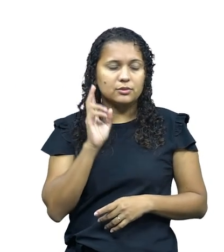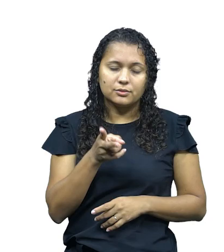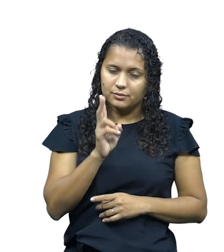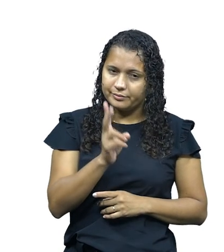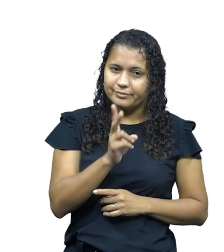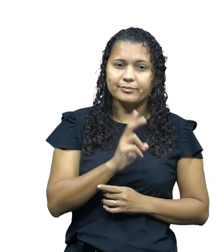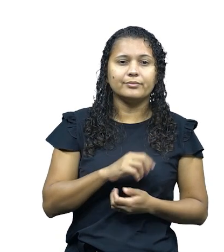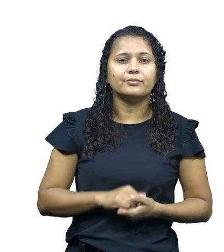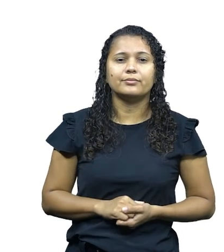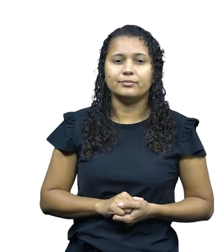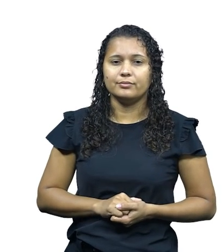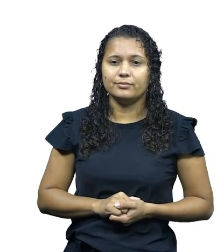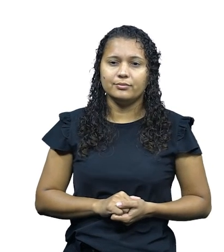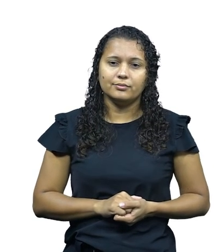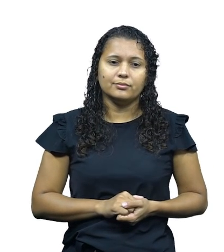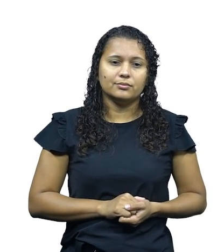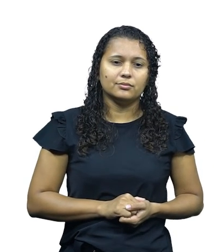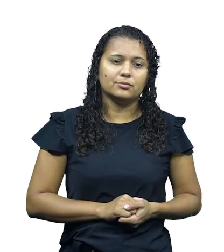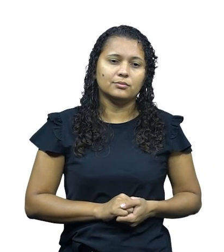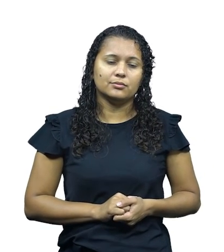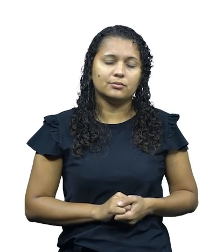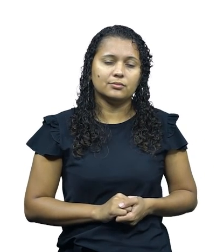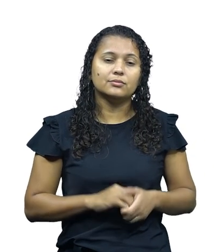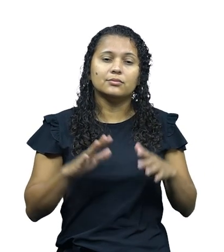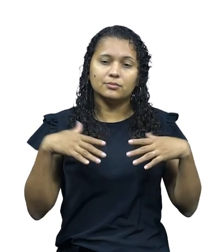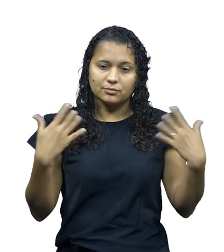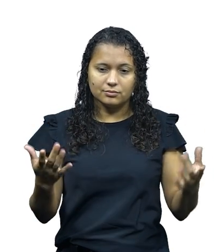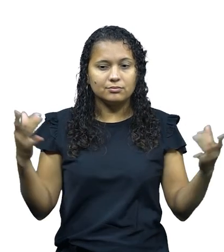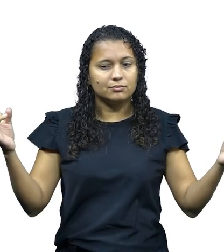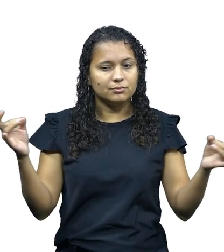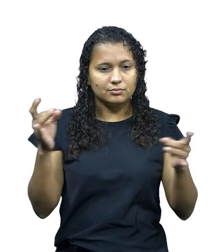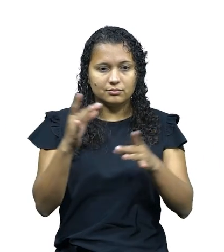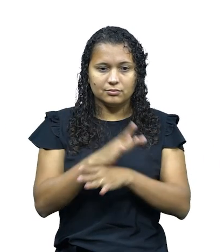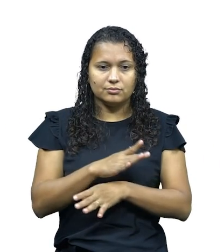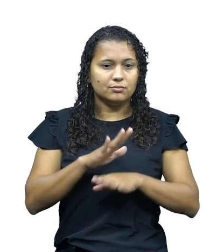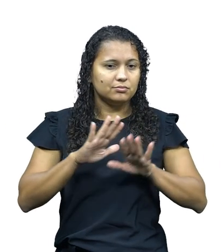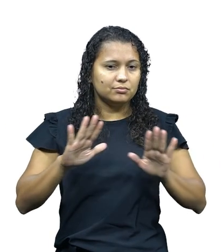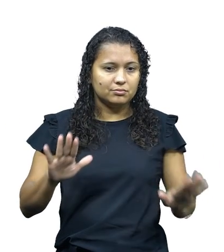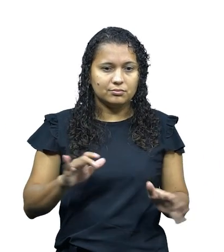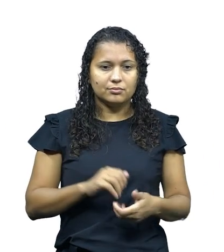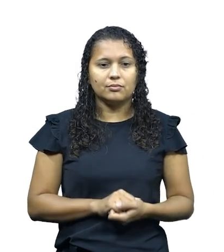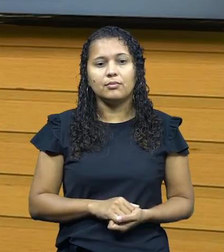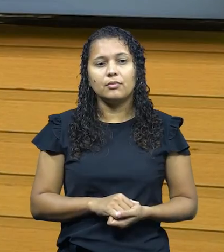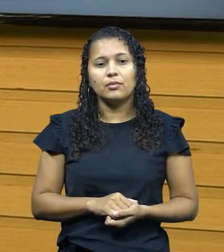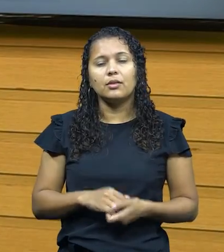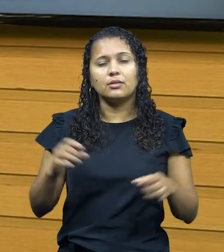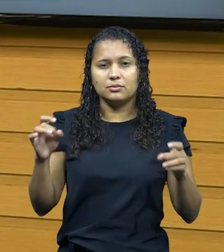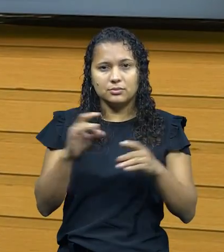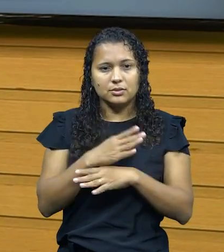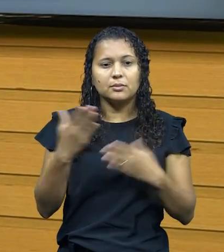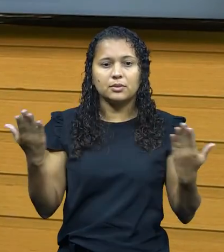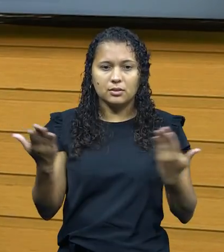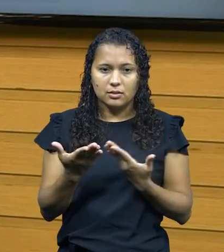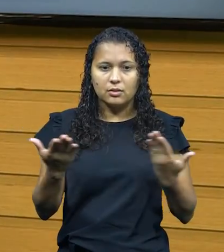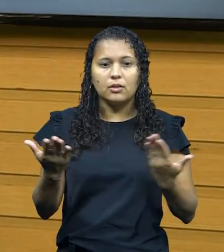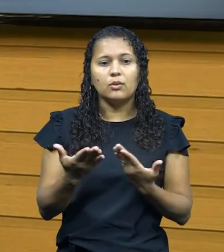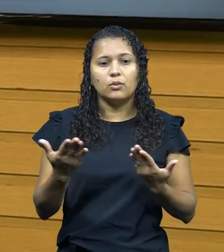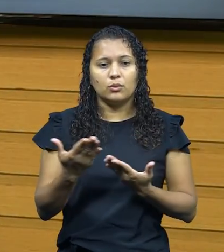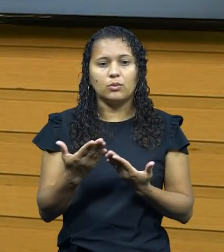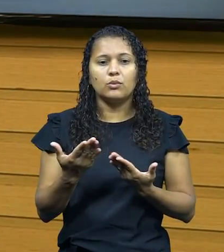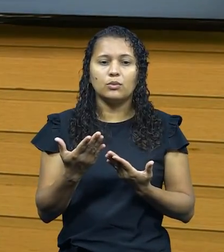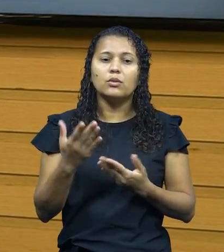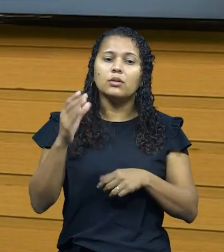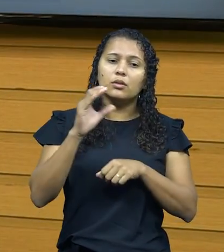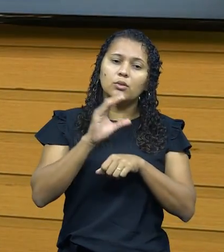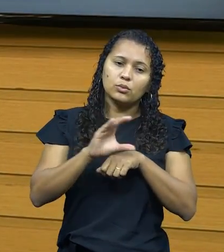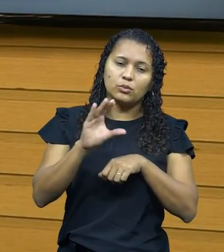sempre vai ficar do lado direito da nossa vista frontal. Então, é isso, pessoal. A gente está